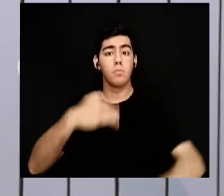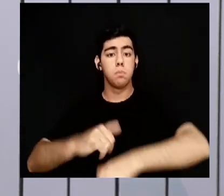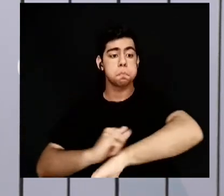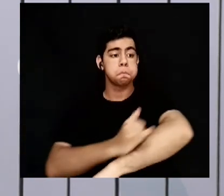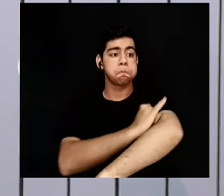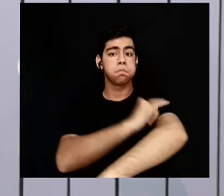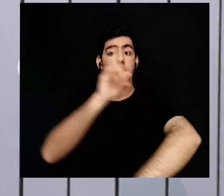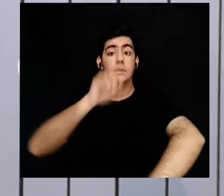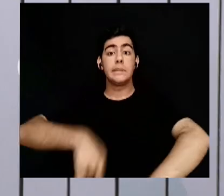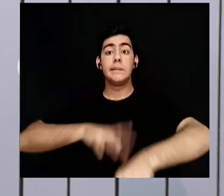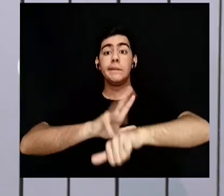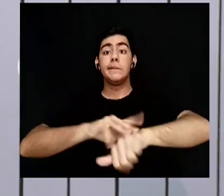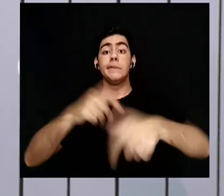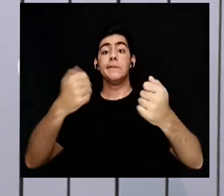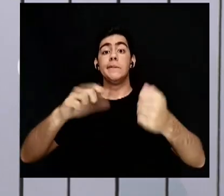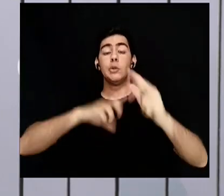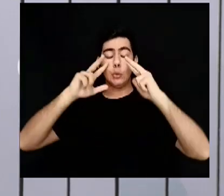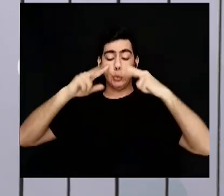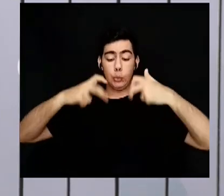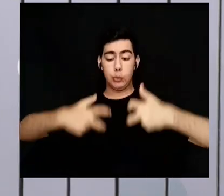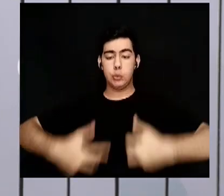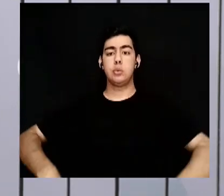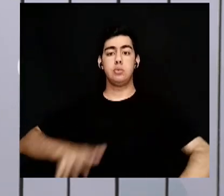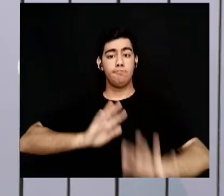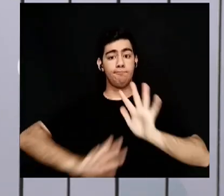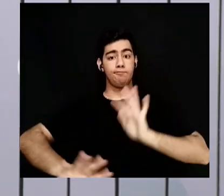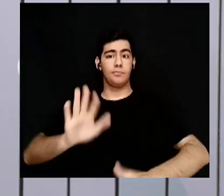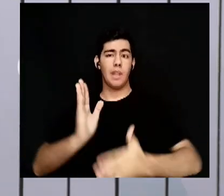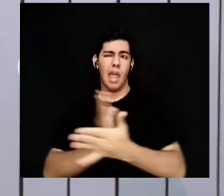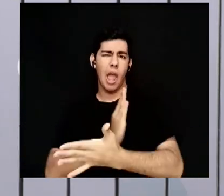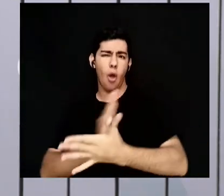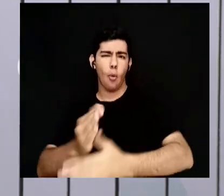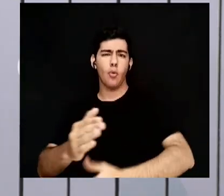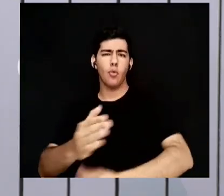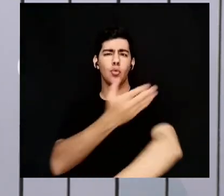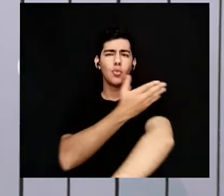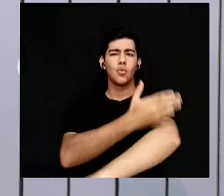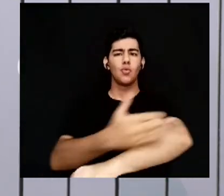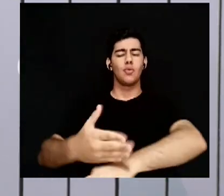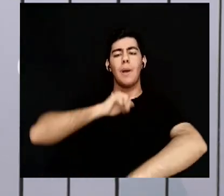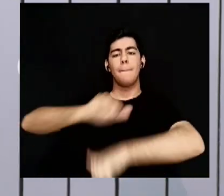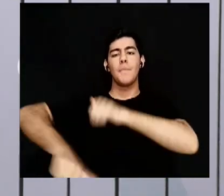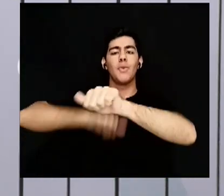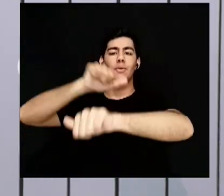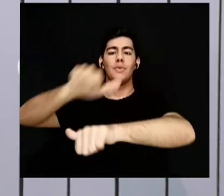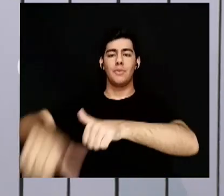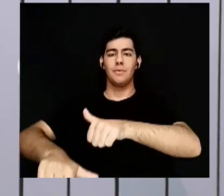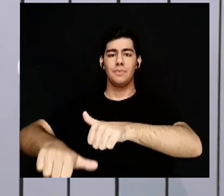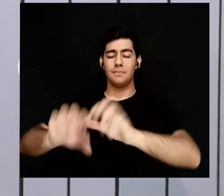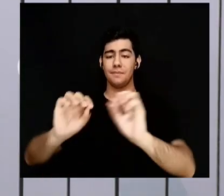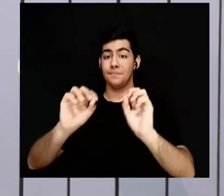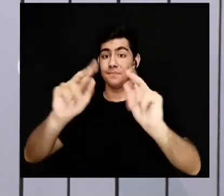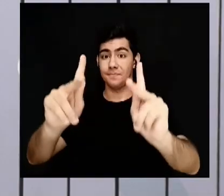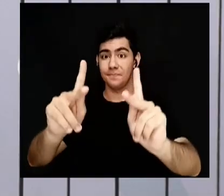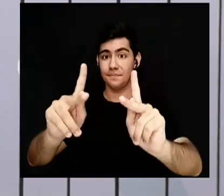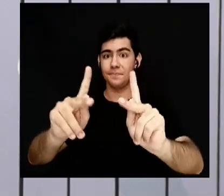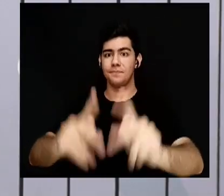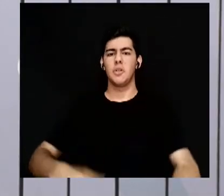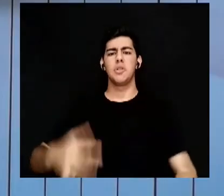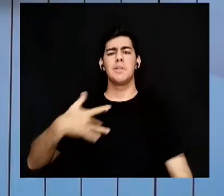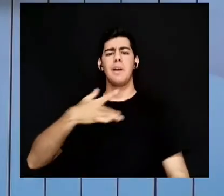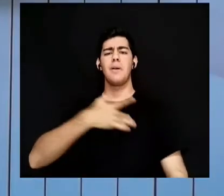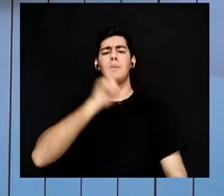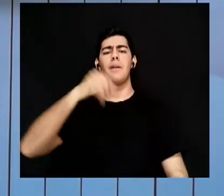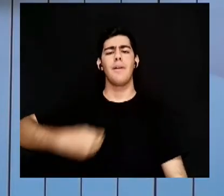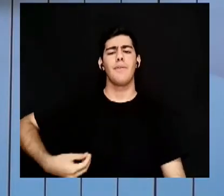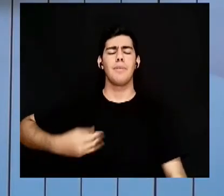médica e mudanças de hábitos reais e não de soluções mágicas, tá bom? O Saúde é Vida vai ficando por aqui